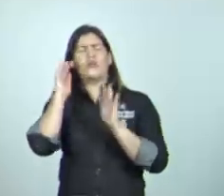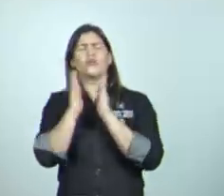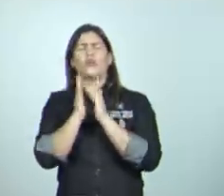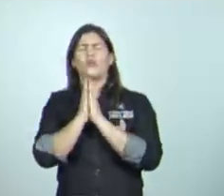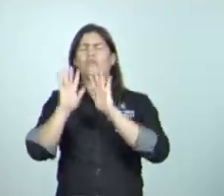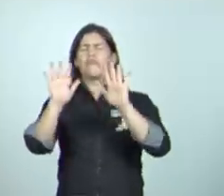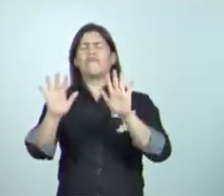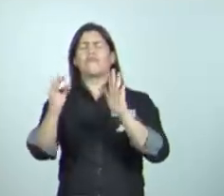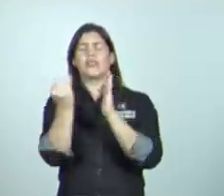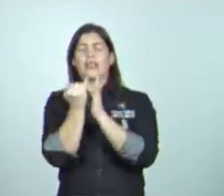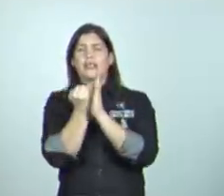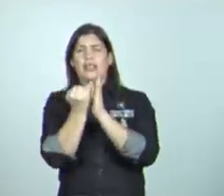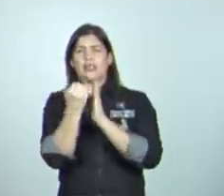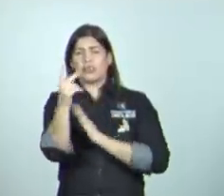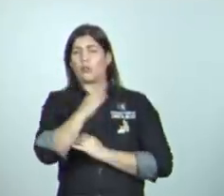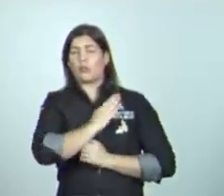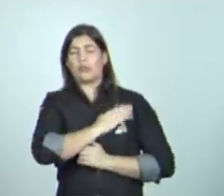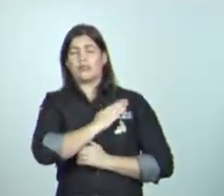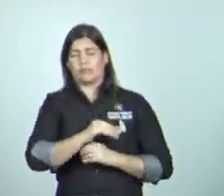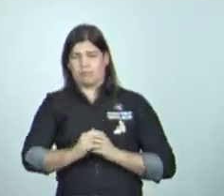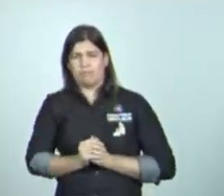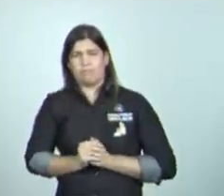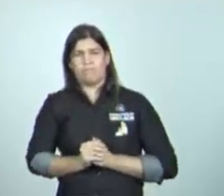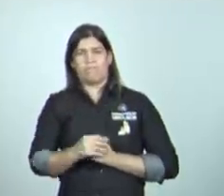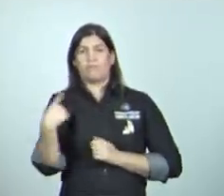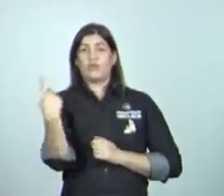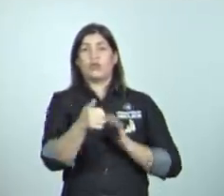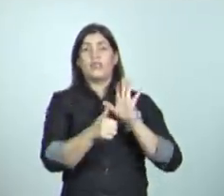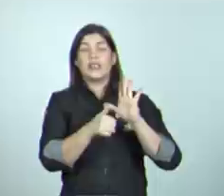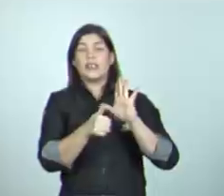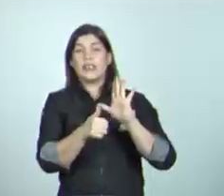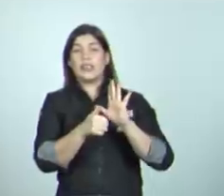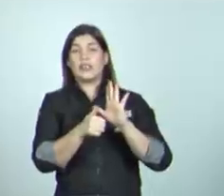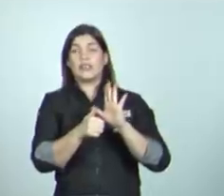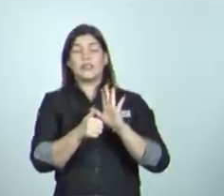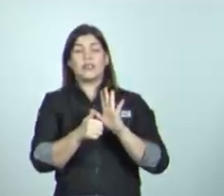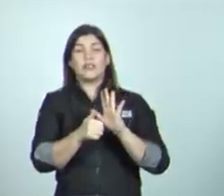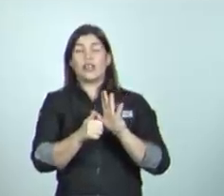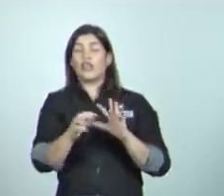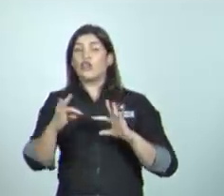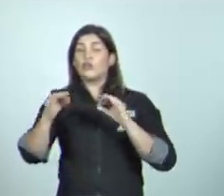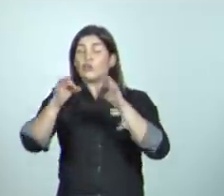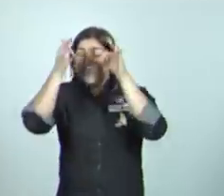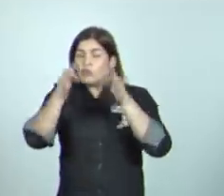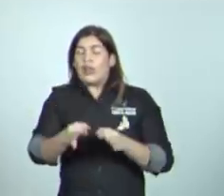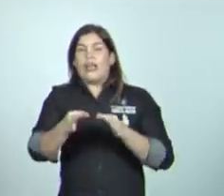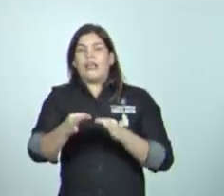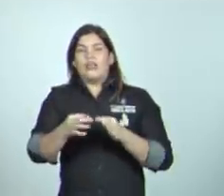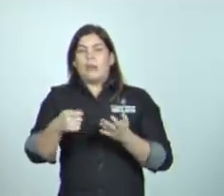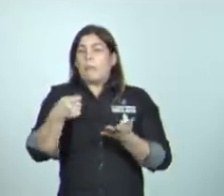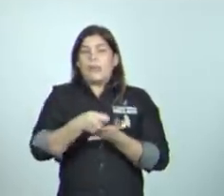ministro ao seu coração agora a gente nossa igreja está rigorosamente em dia com todas as nossas